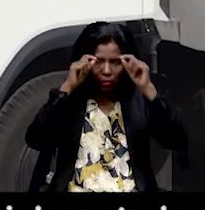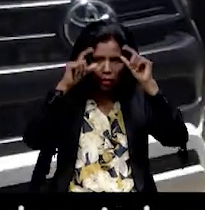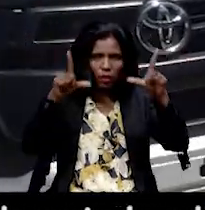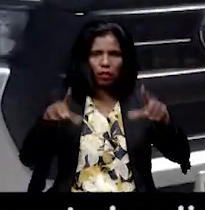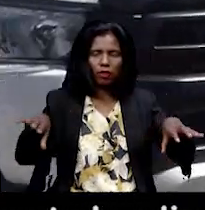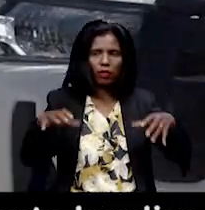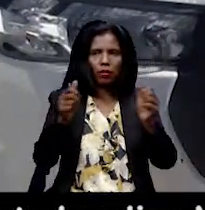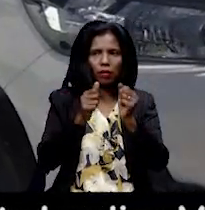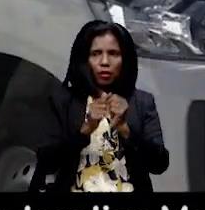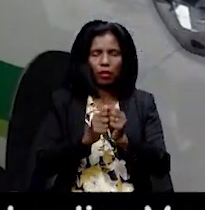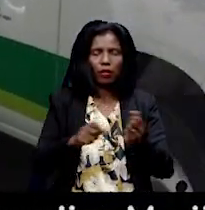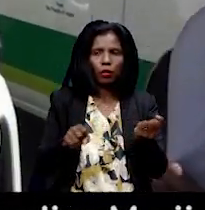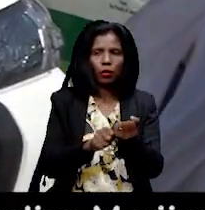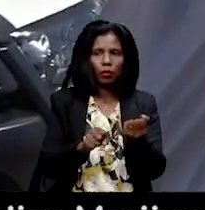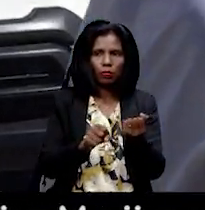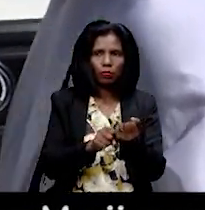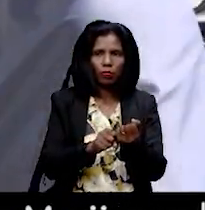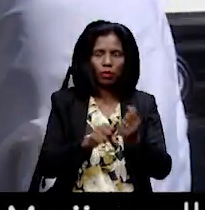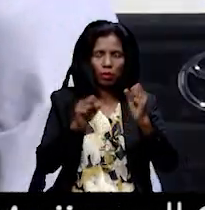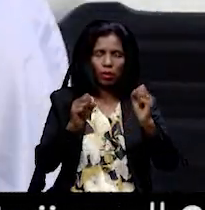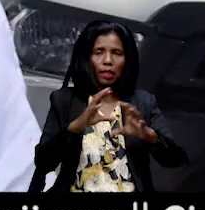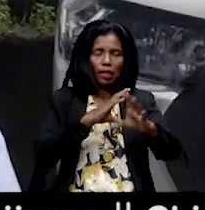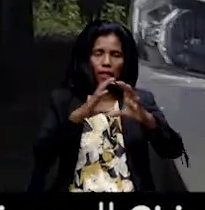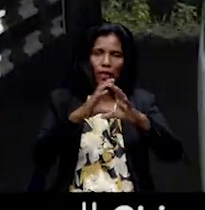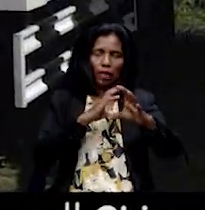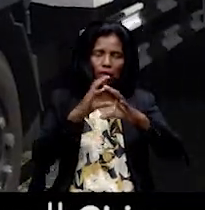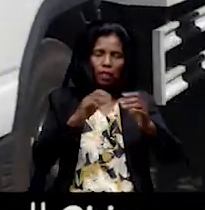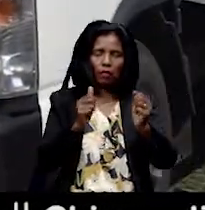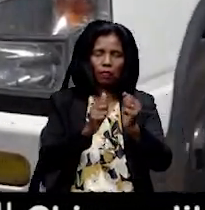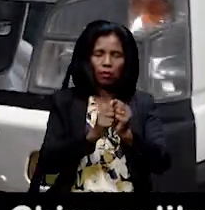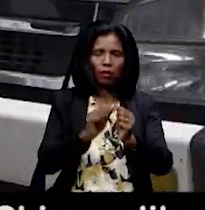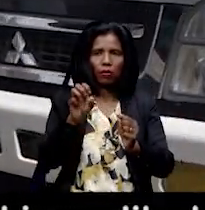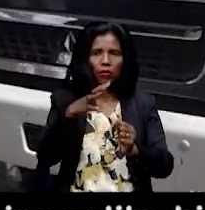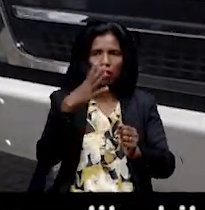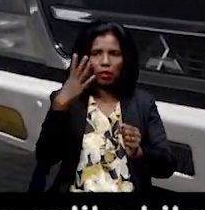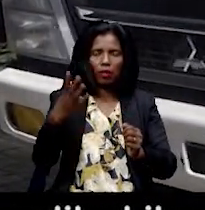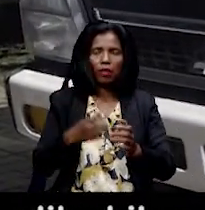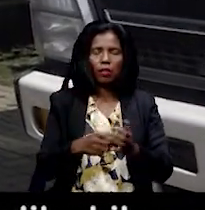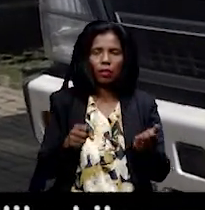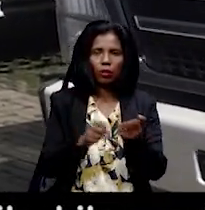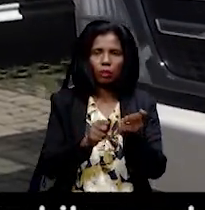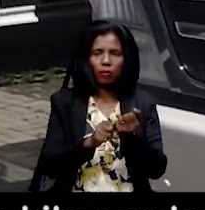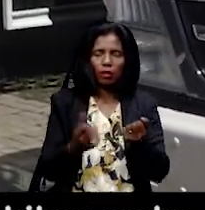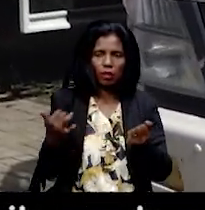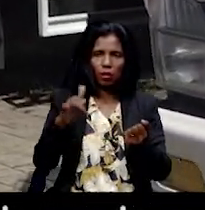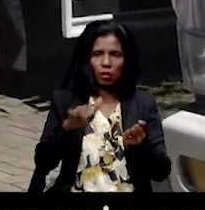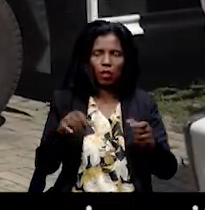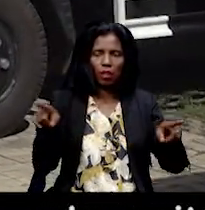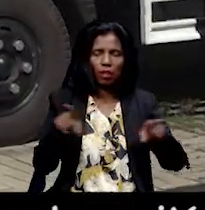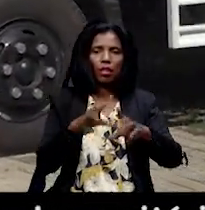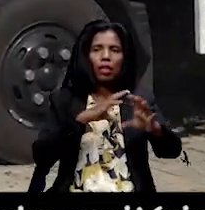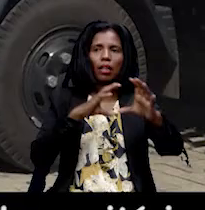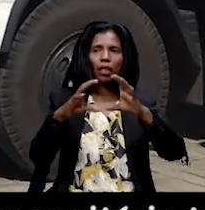indené, Jaica suporta veículos no Recém Lima, base setor saúde e Timor-Leste, suporta Sirané, uma